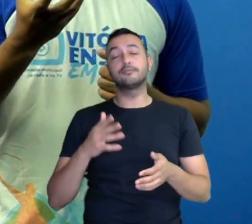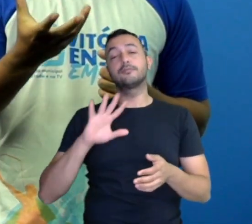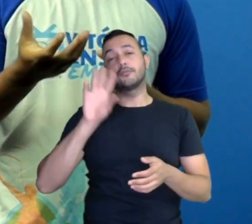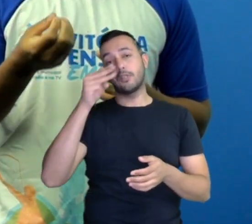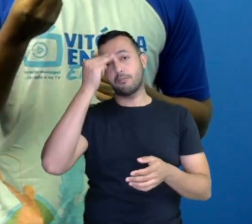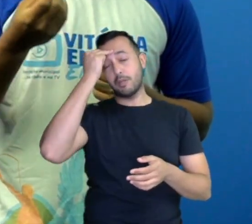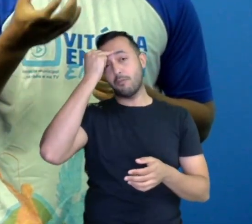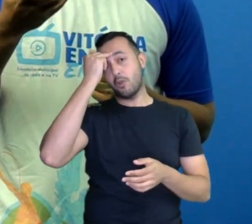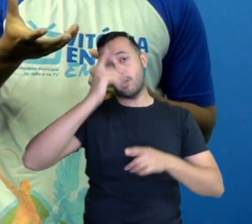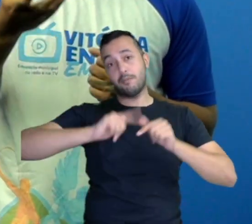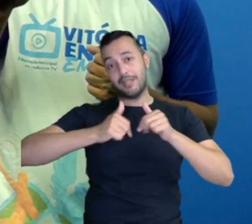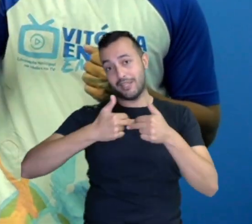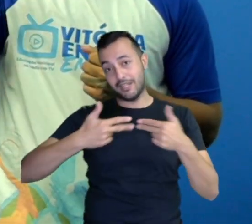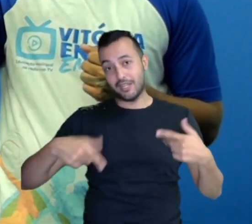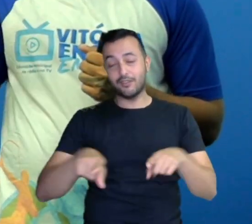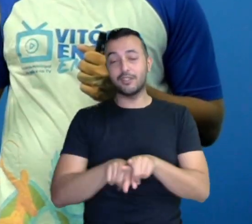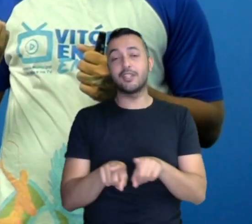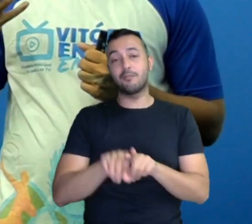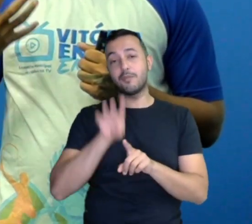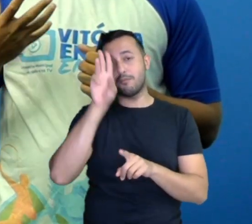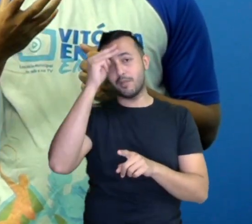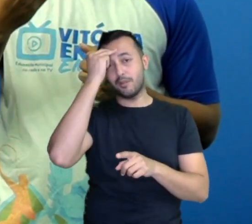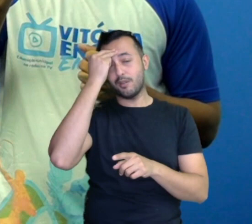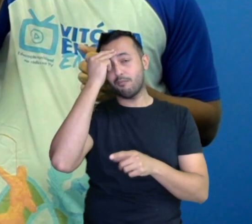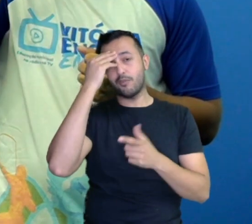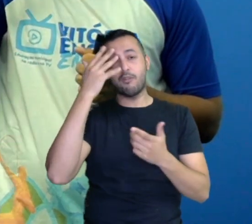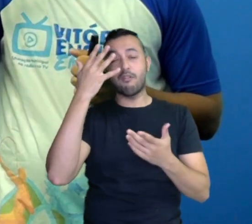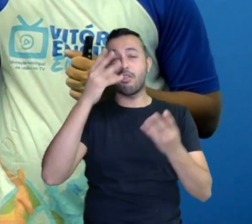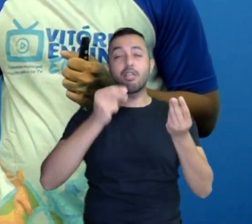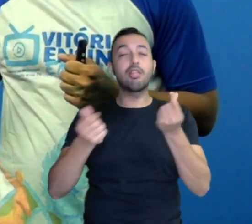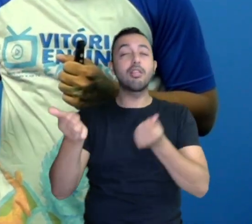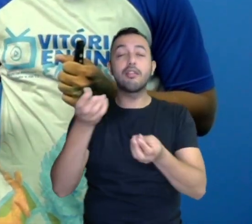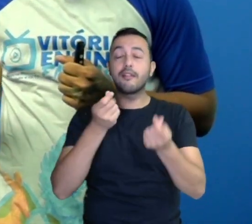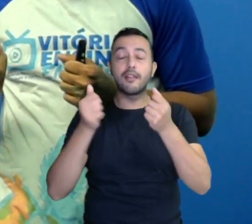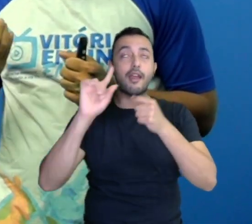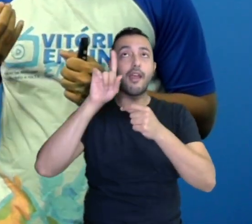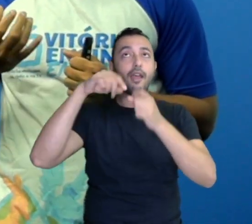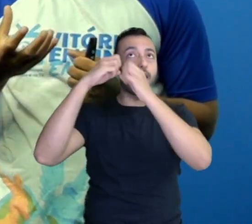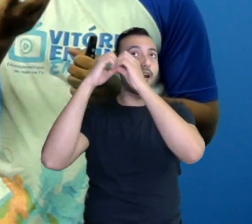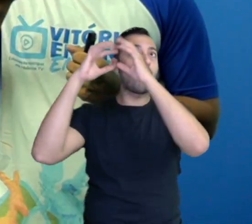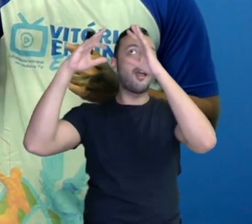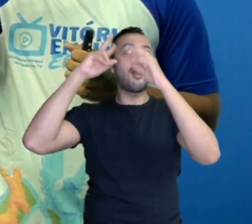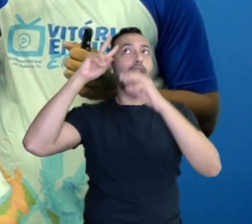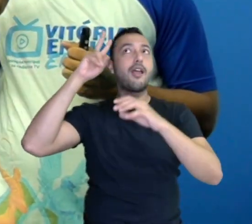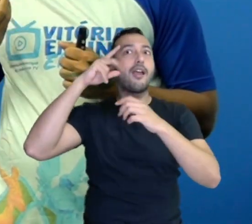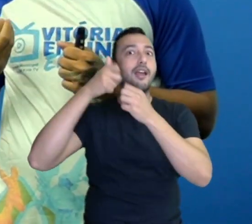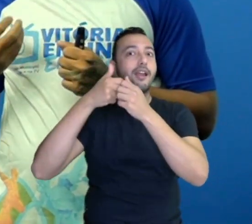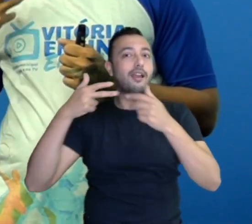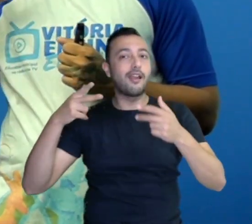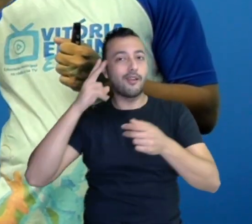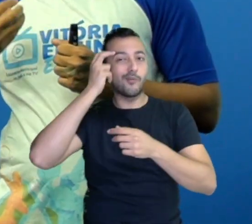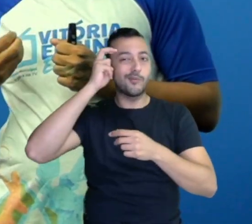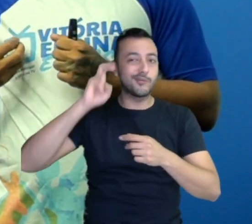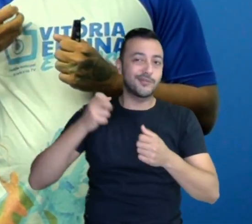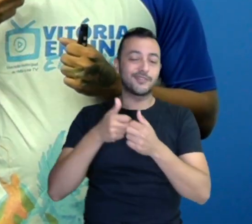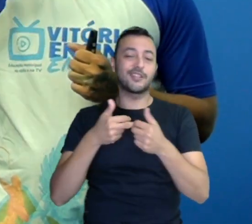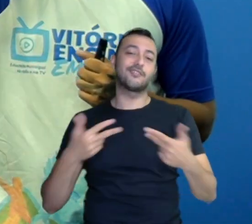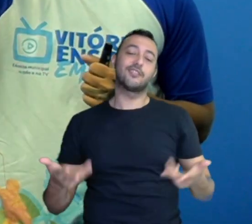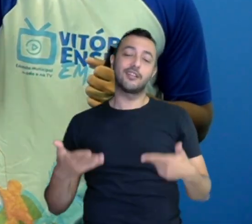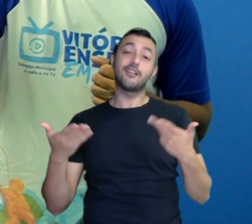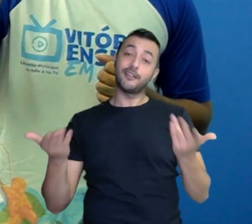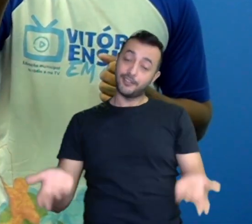memória material e também uma memória imaterial, a partir das suas tradições, né? A partir da sua cultura. A cultura